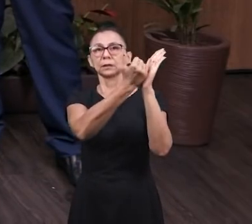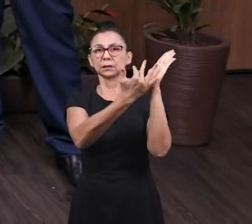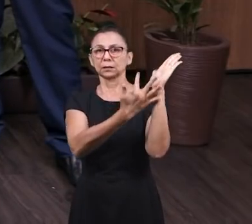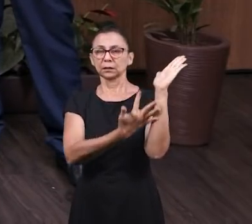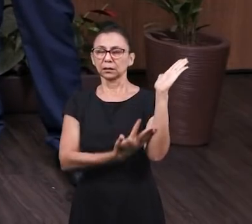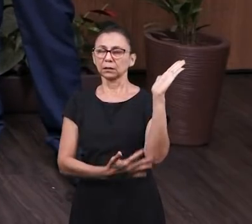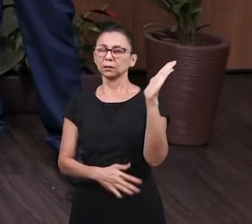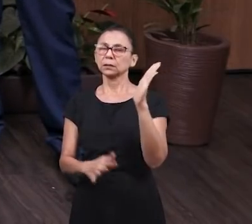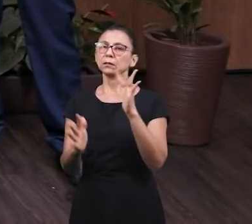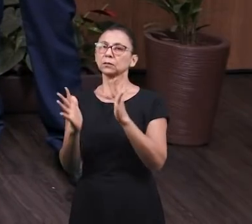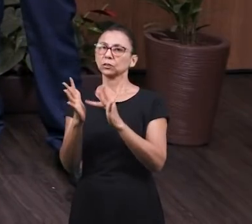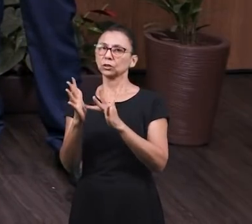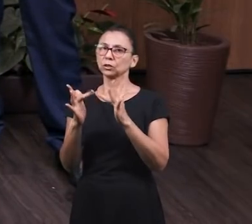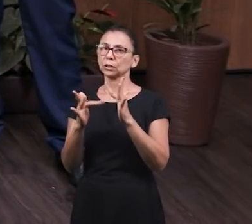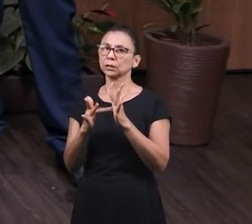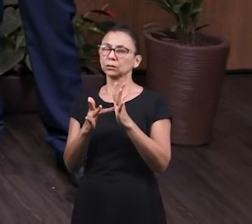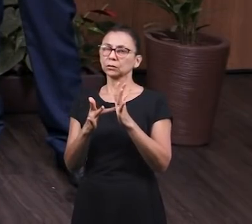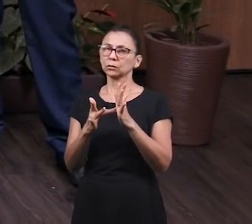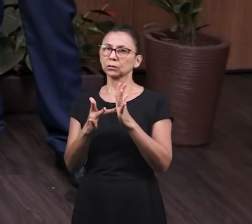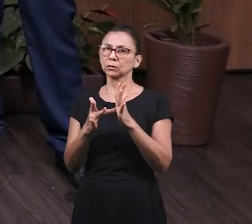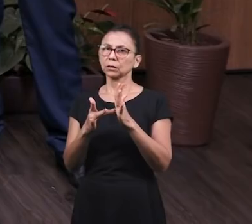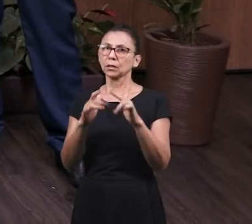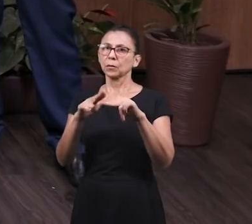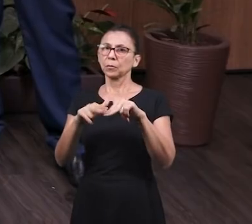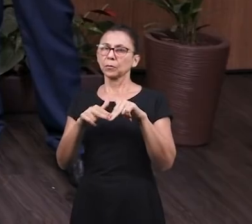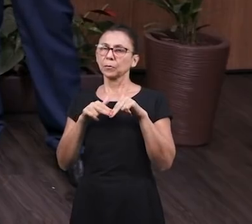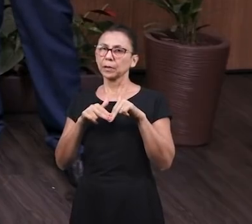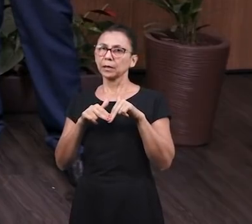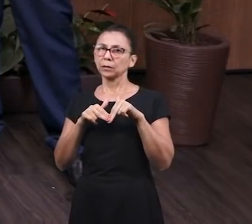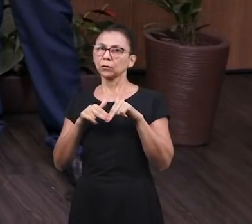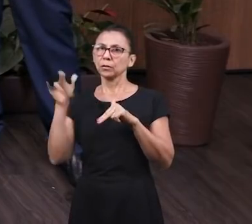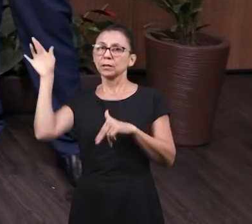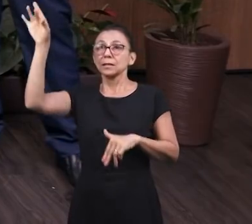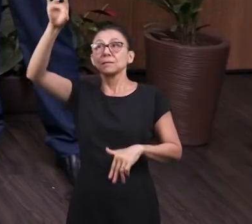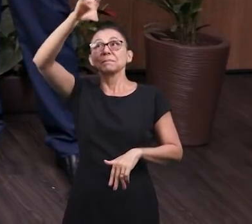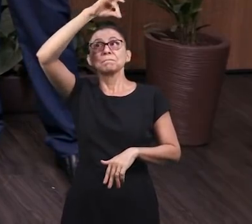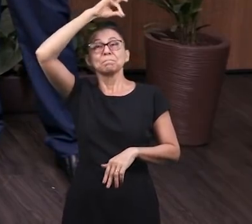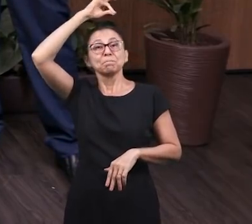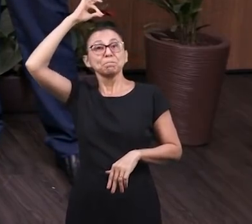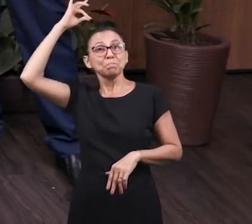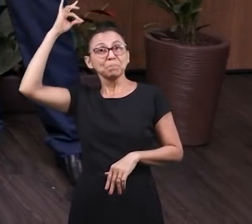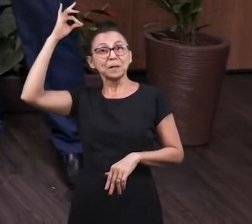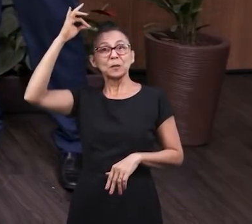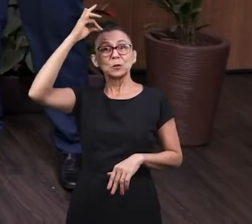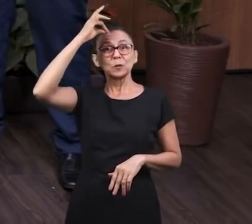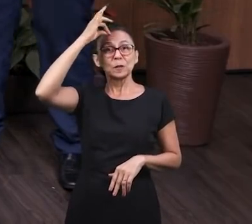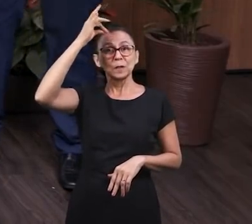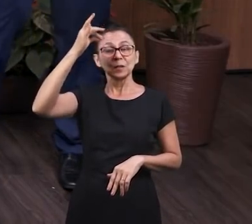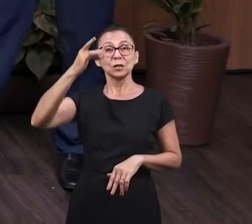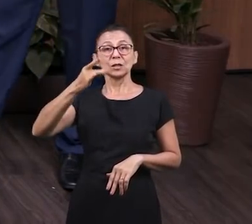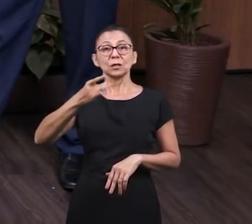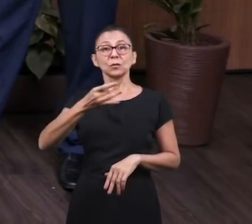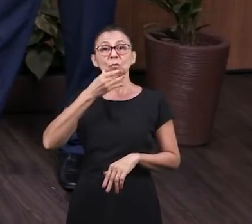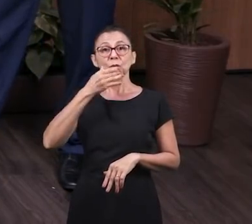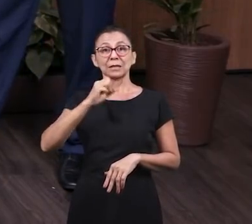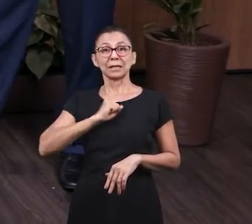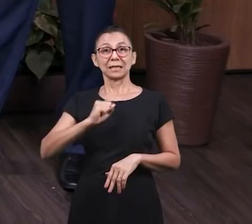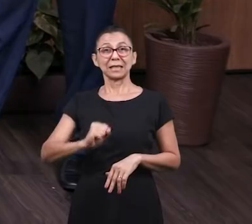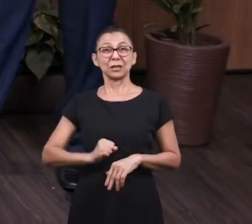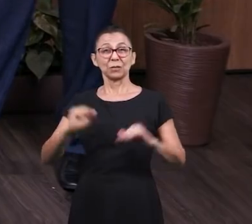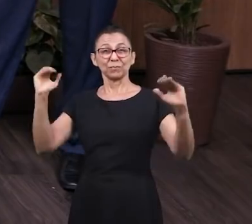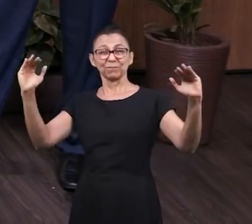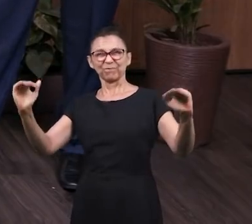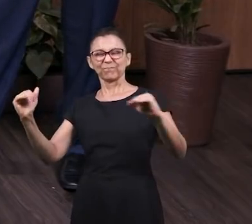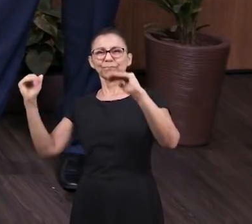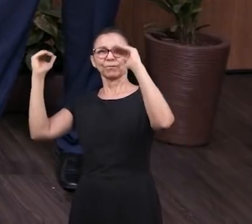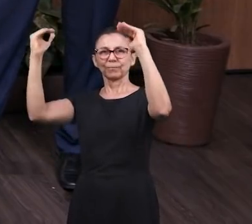é, pelo Espírito Santo, através do grande sacerdote, Que é o Senhor Jesus. que é o Senhor